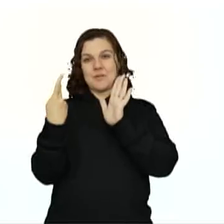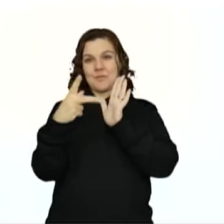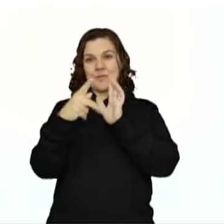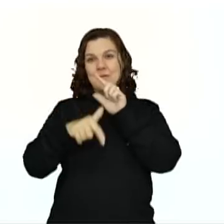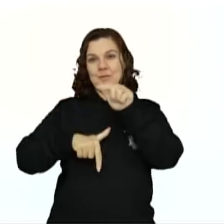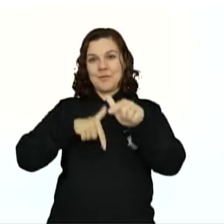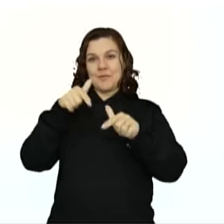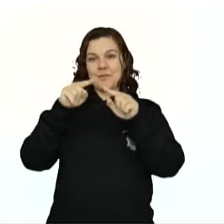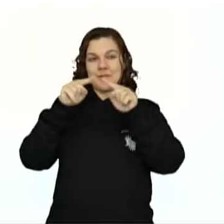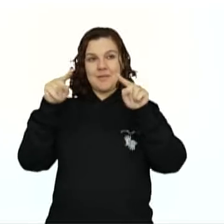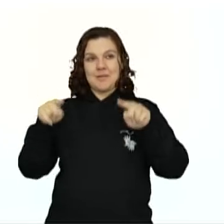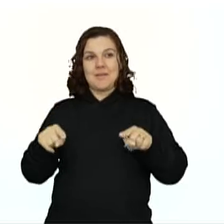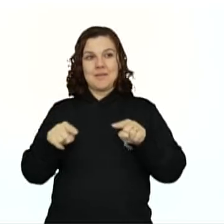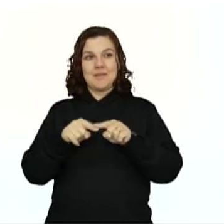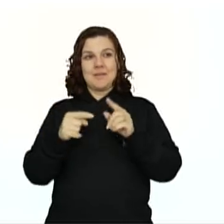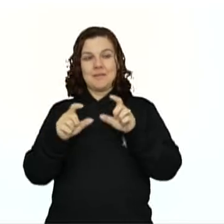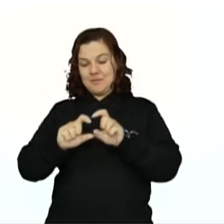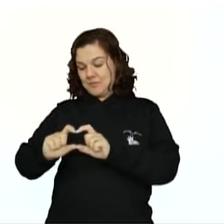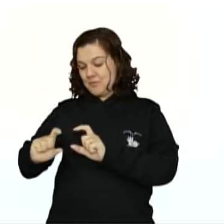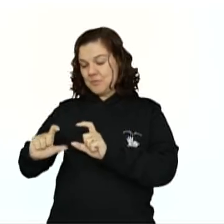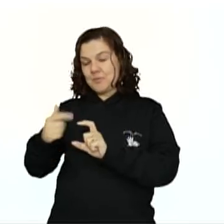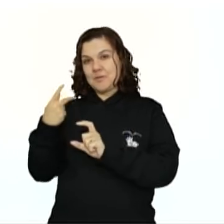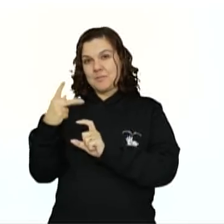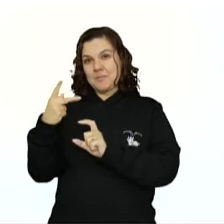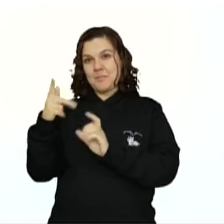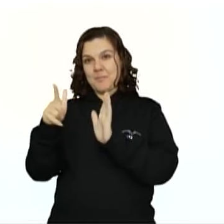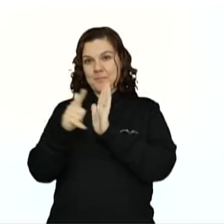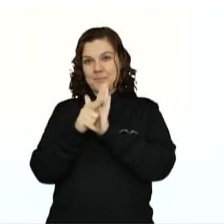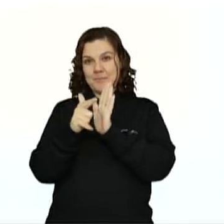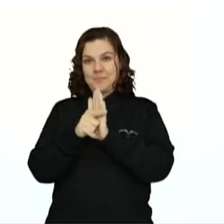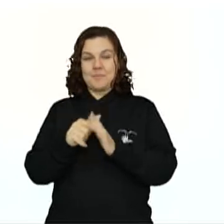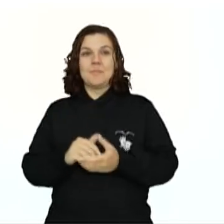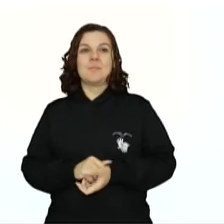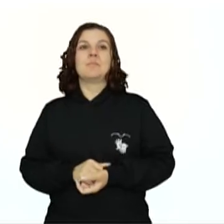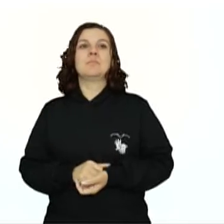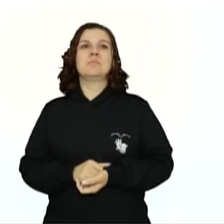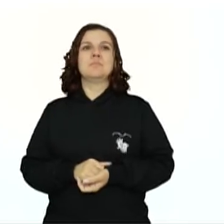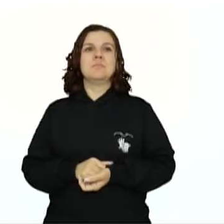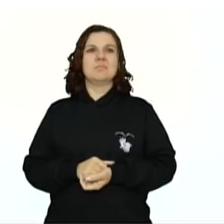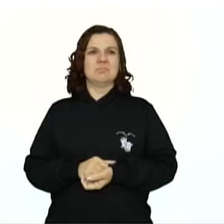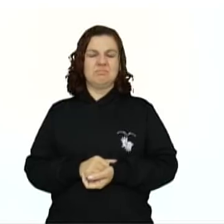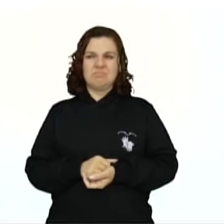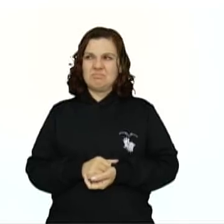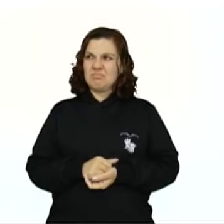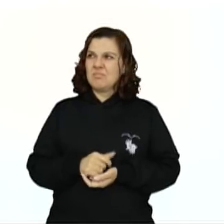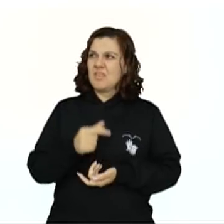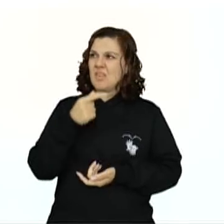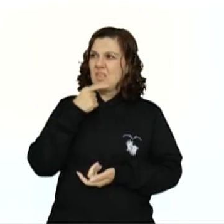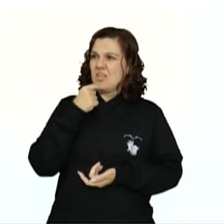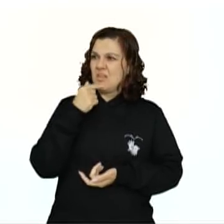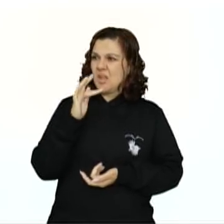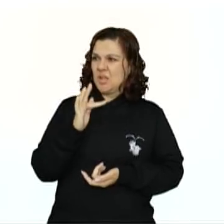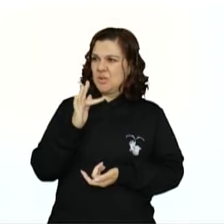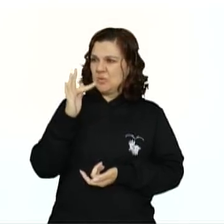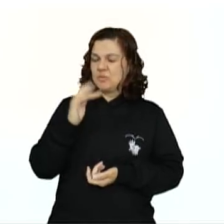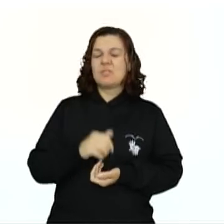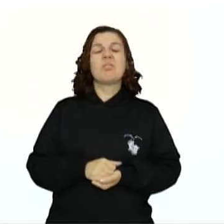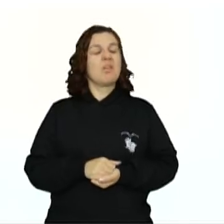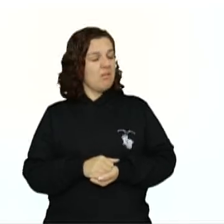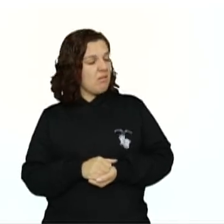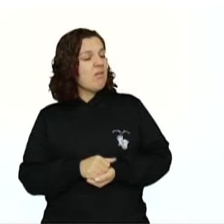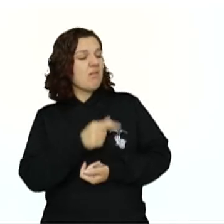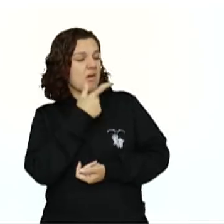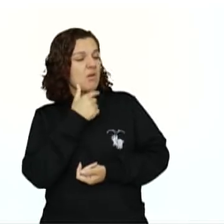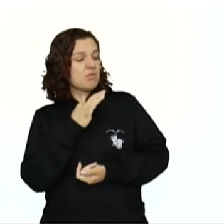de tabelião no rodapé do papel. Garoto do destino? É isso mesmo, garoto